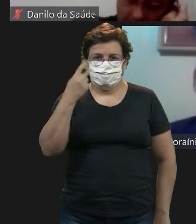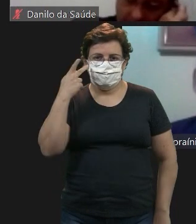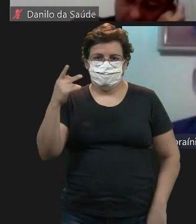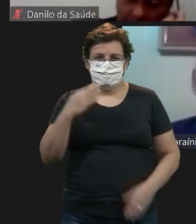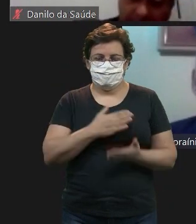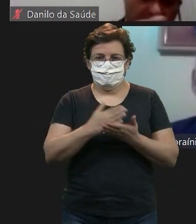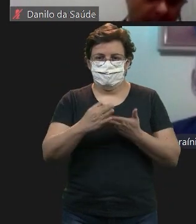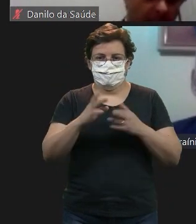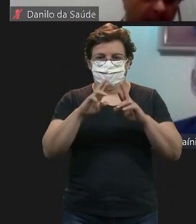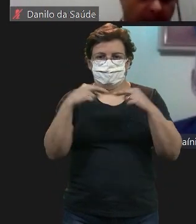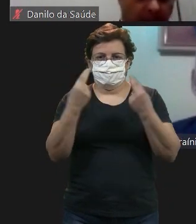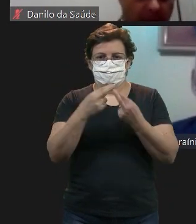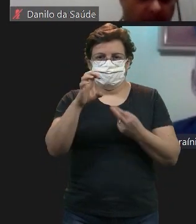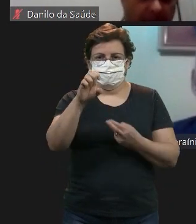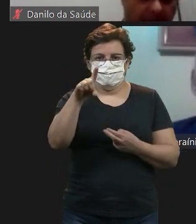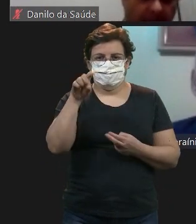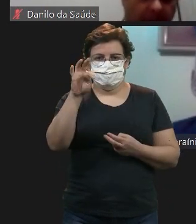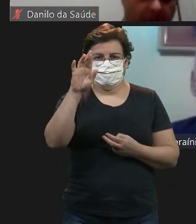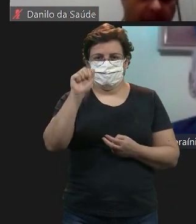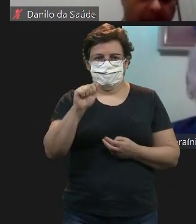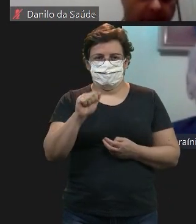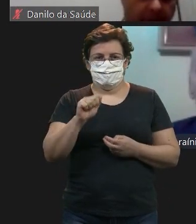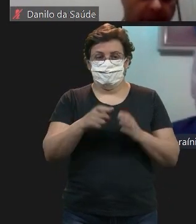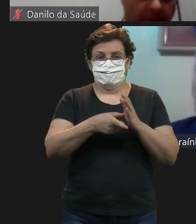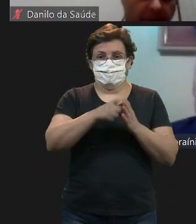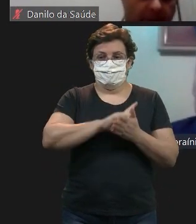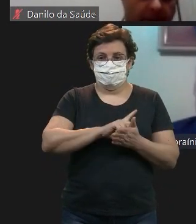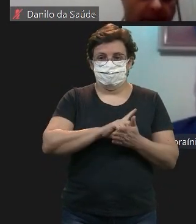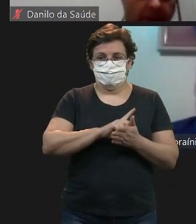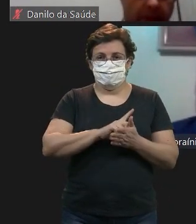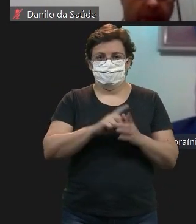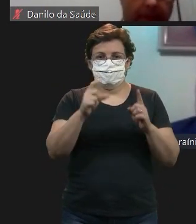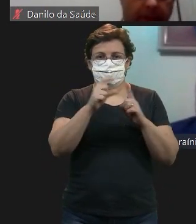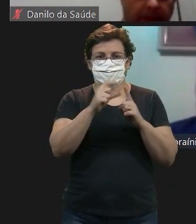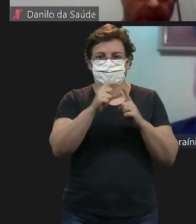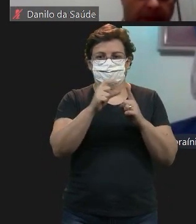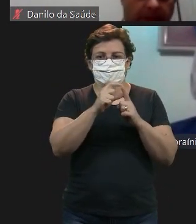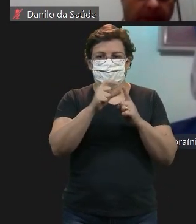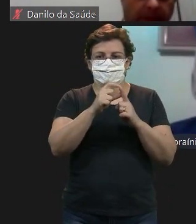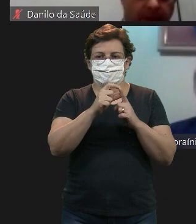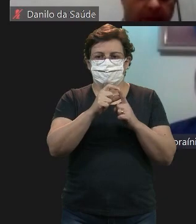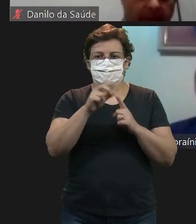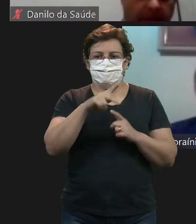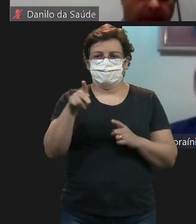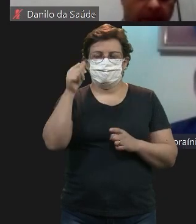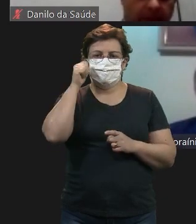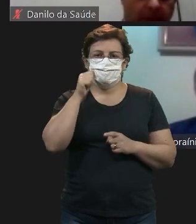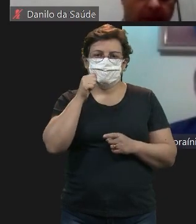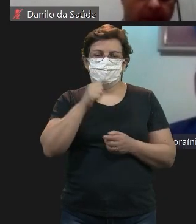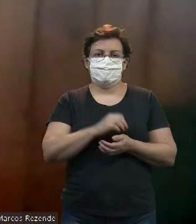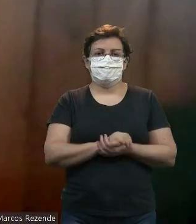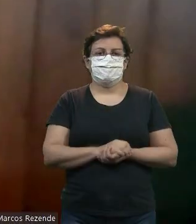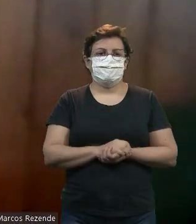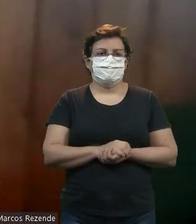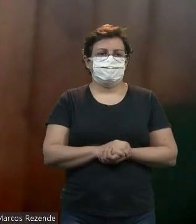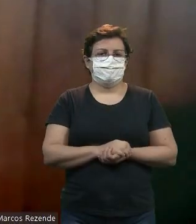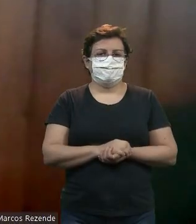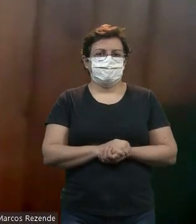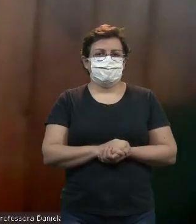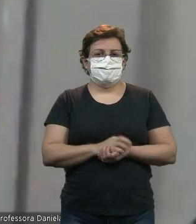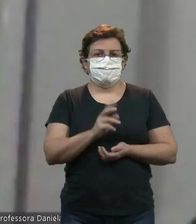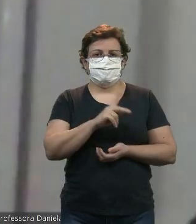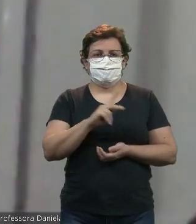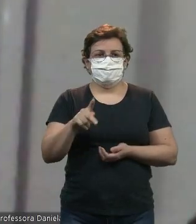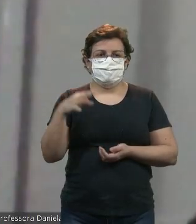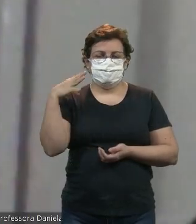declaro aberta a presente sessão extraordinária. Antes, porém, questão de ordem, vereadora Professora Daniela.